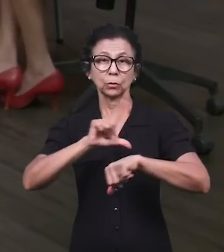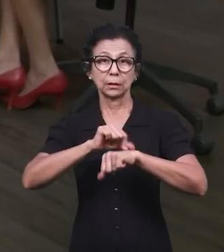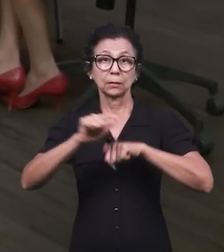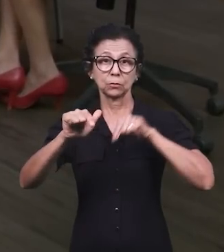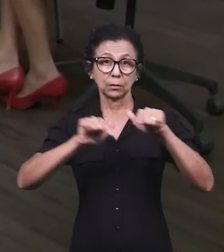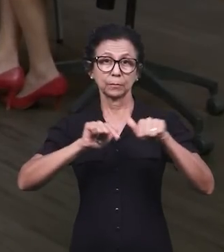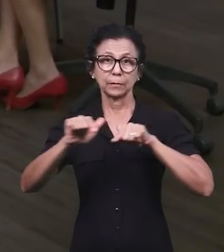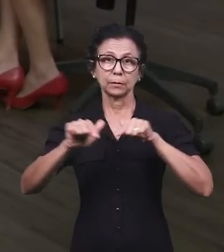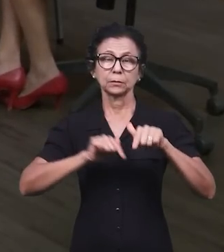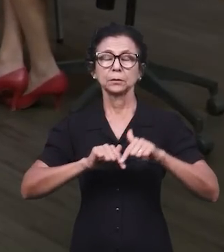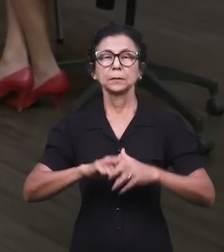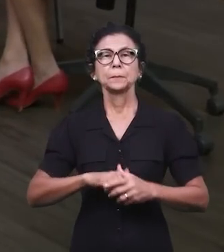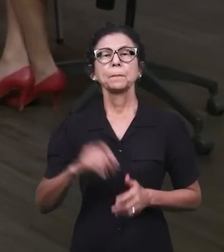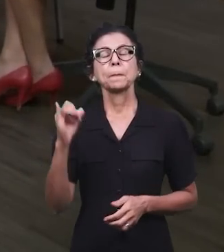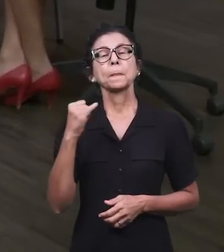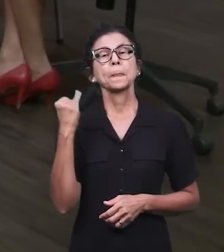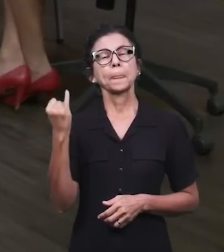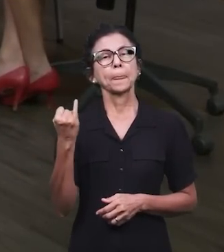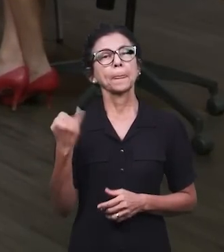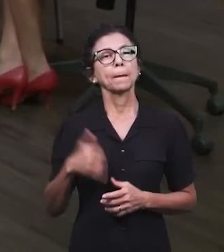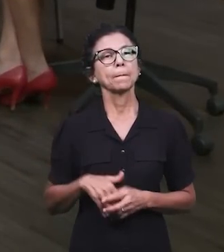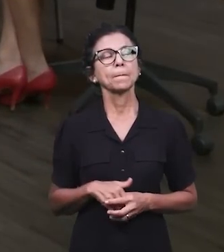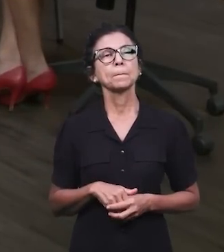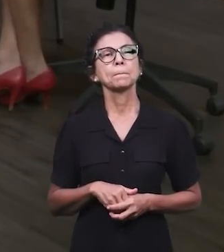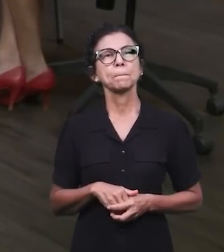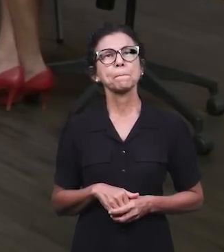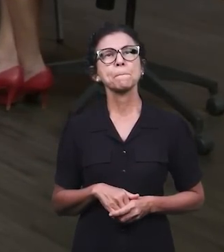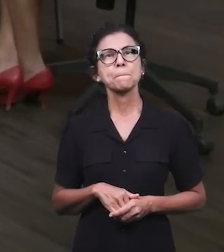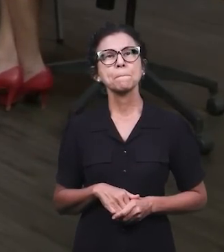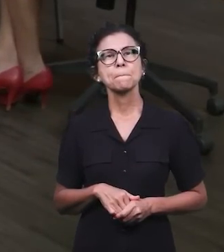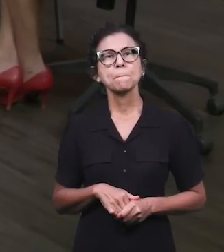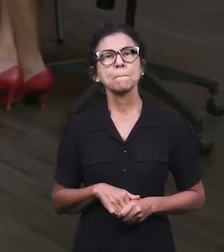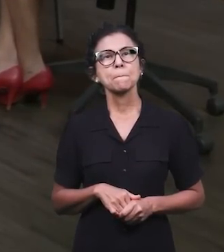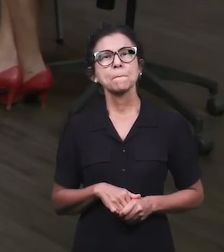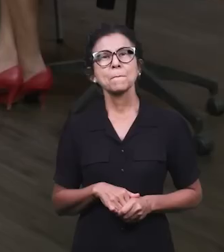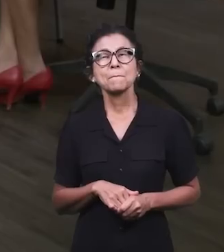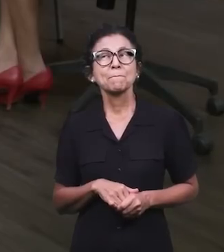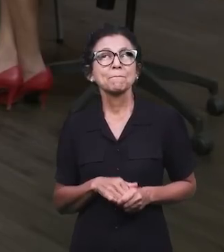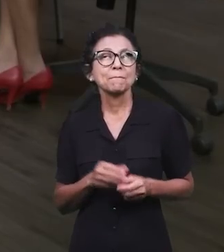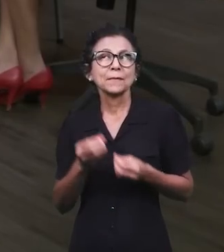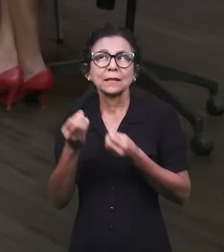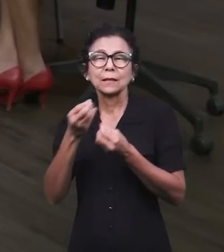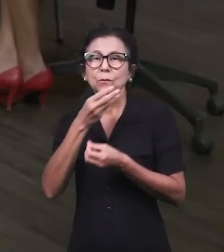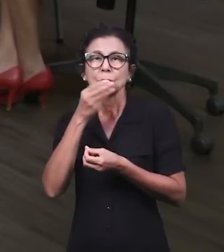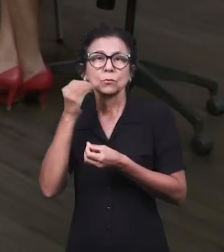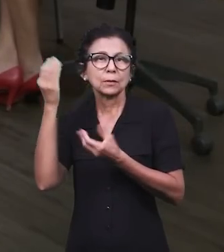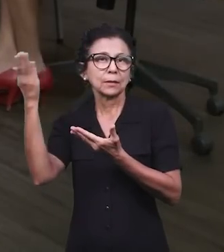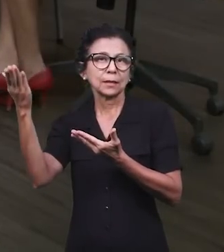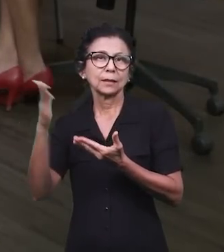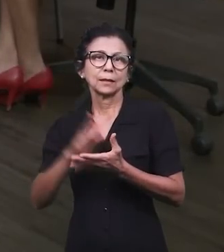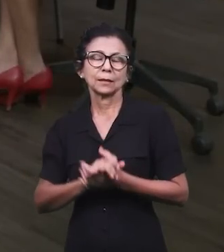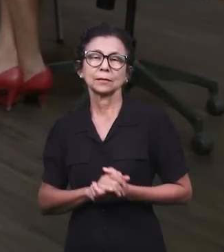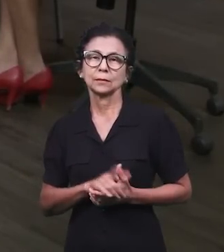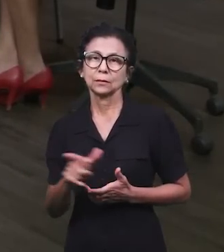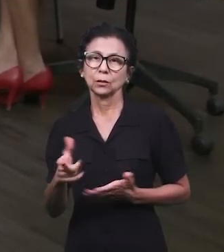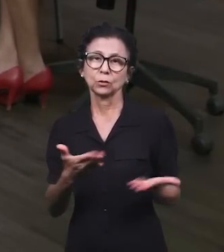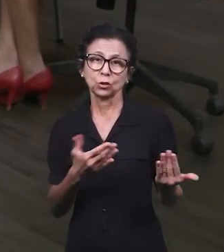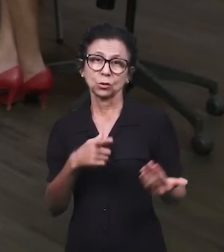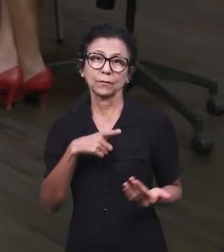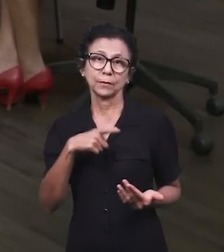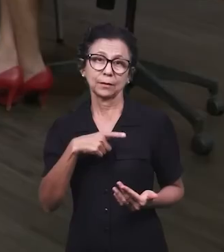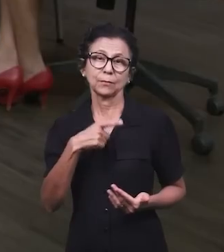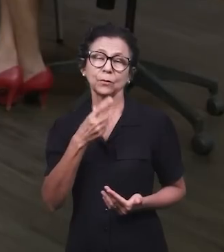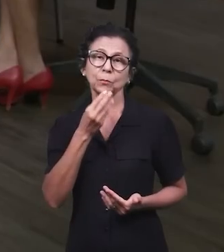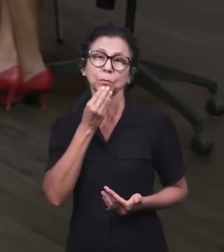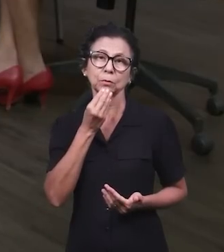um. O importante é você colocar diante do Senhor que o Senhor vai estar recebendo. No né? caso dele, ele teve a oportunidade. É ótimo, né? Se Ótimo, poder